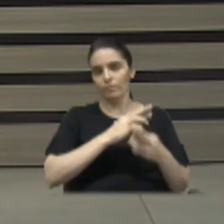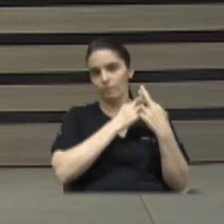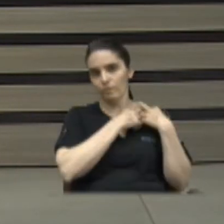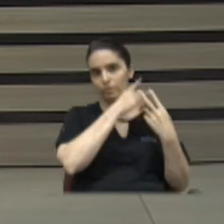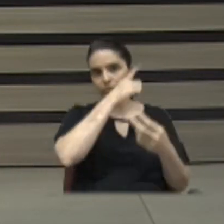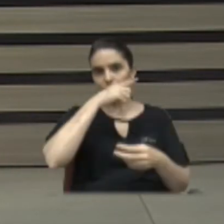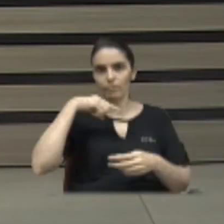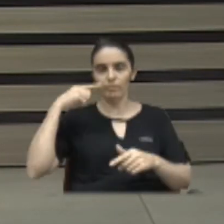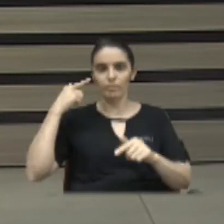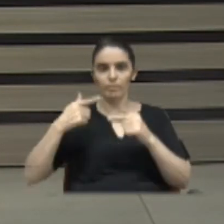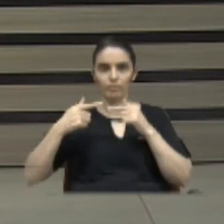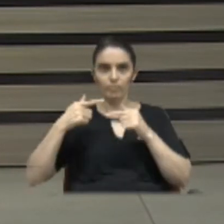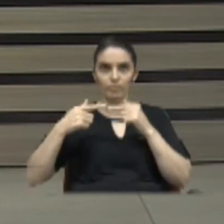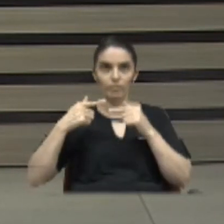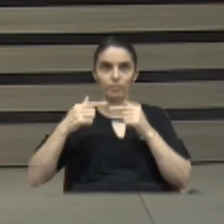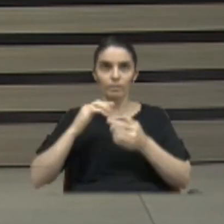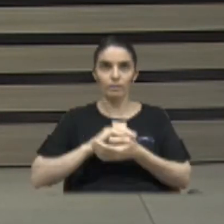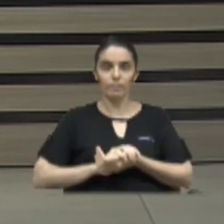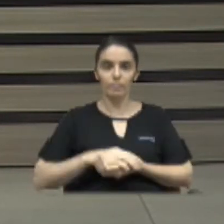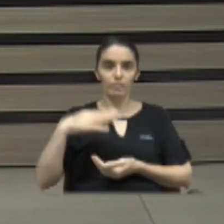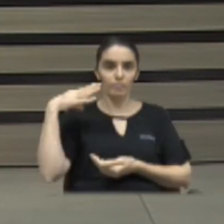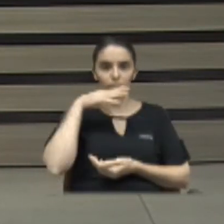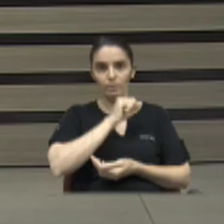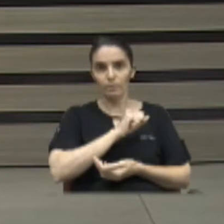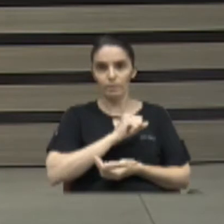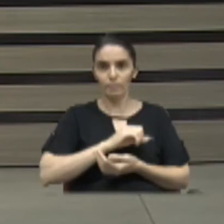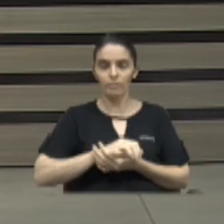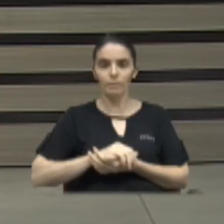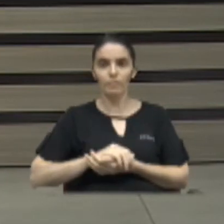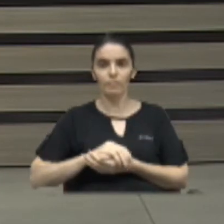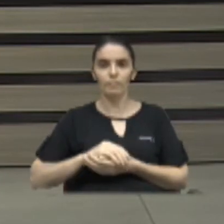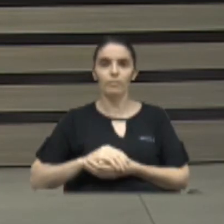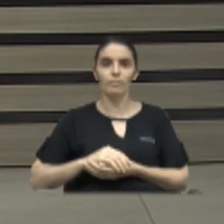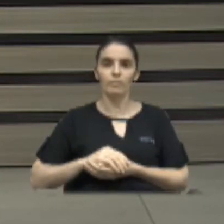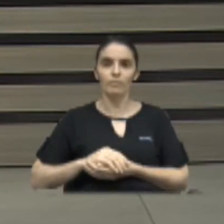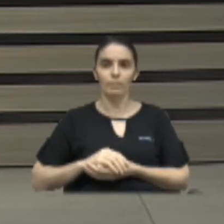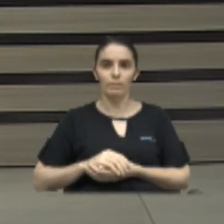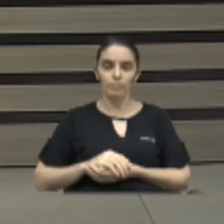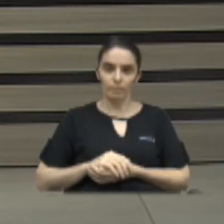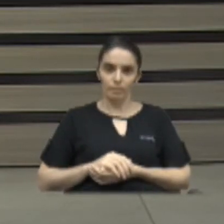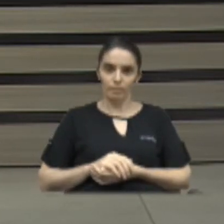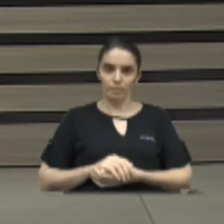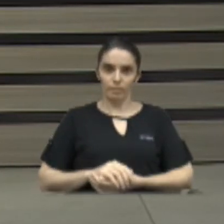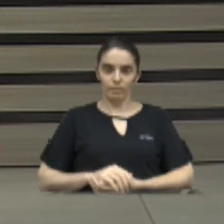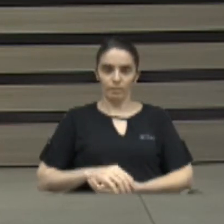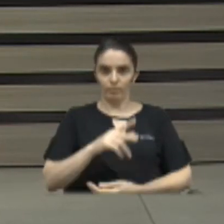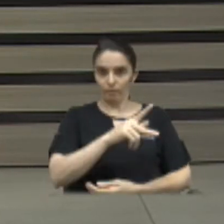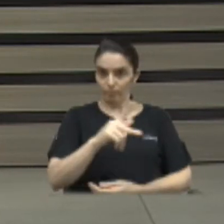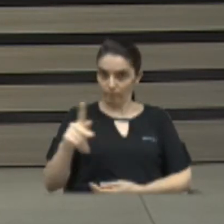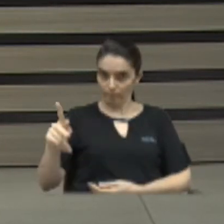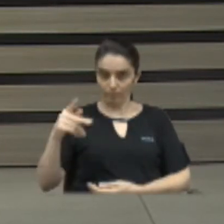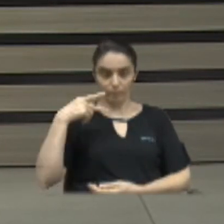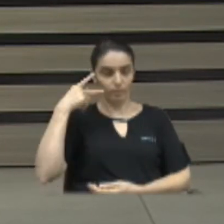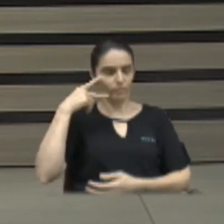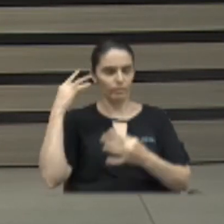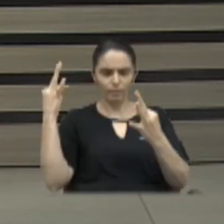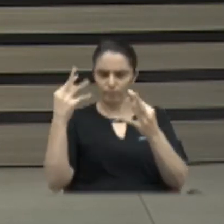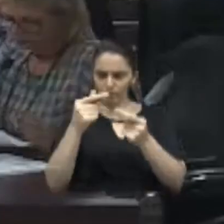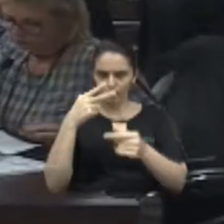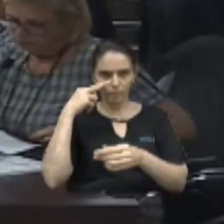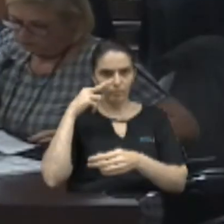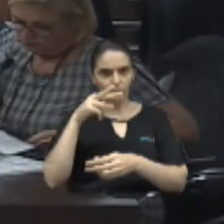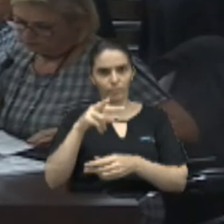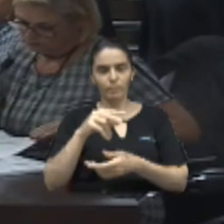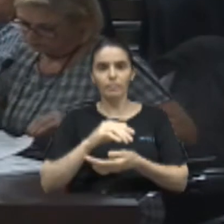Em discussão. Rapidamente, senhor presidente. Com a palavra, a vereadora Mayra Costa. Senhor presidente, nobres colegas, a todos que nos